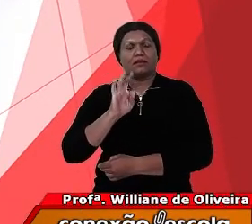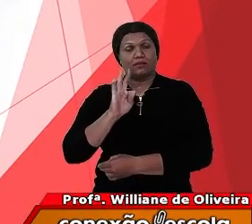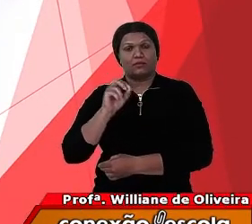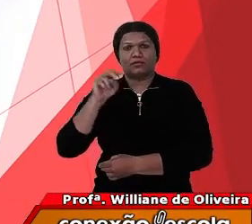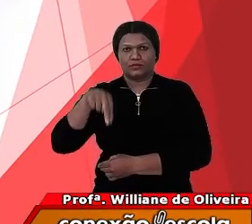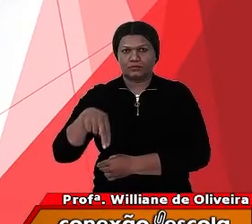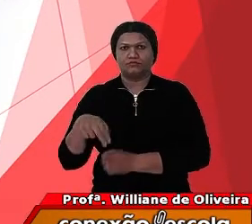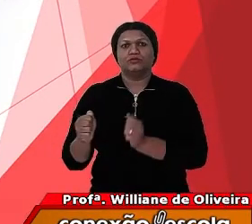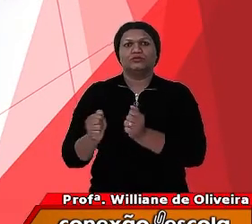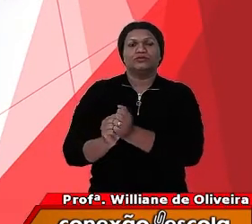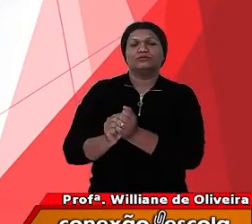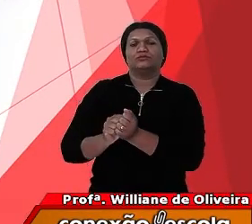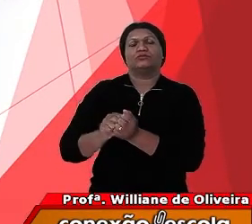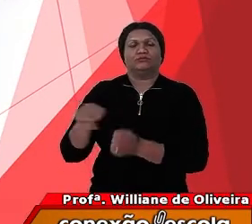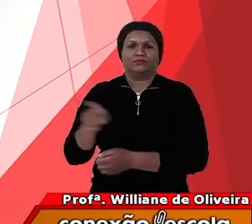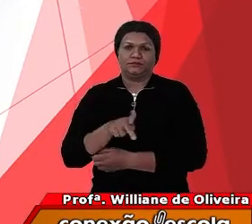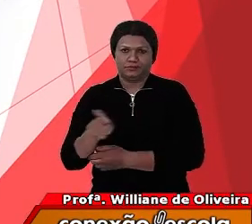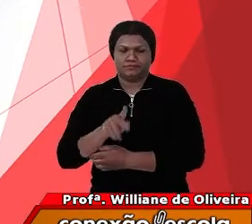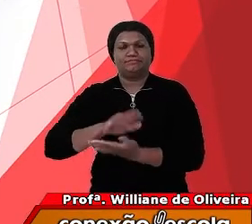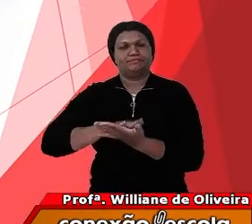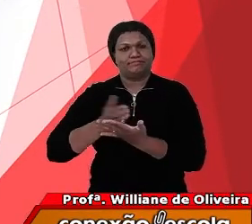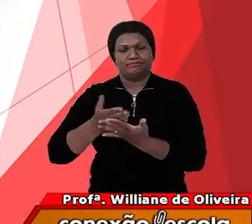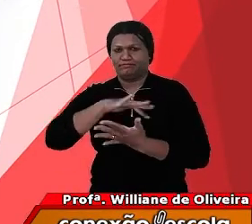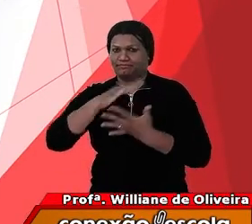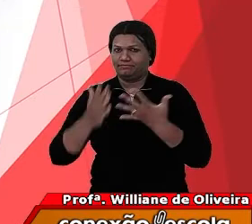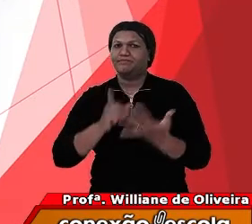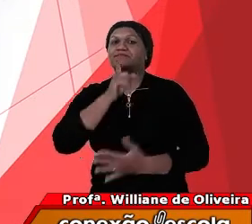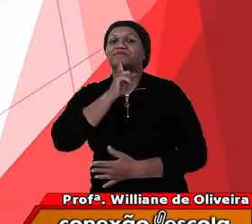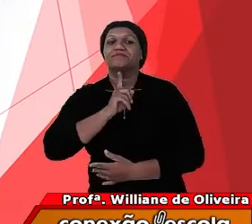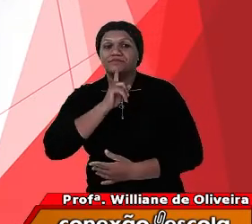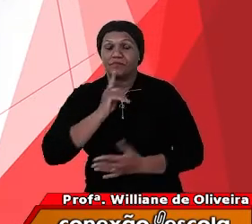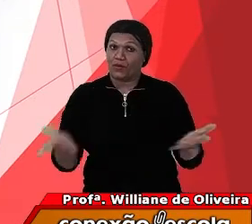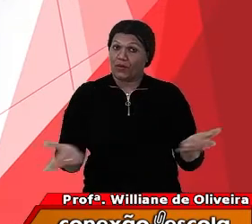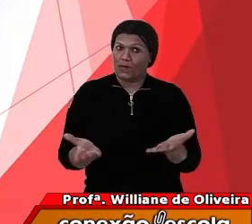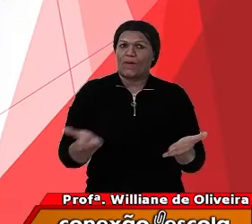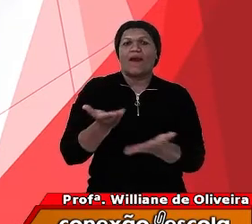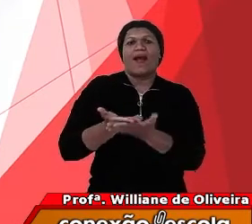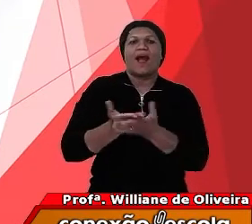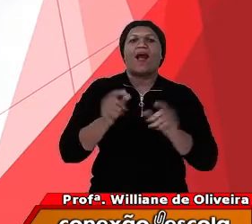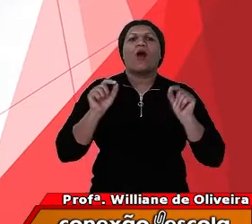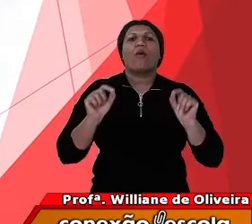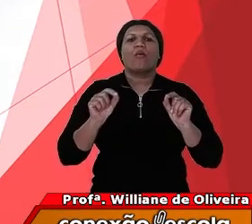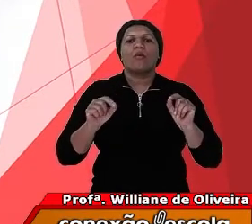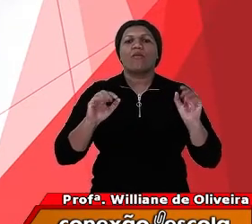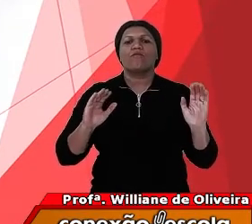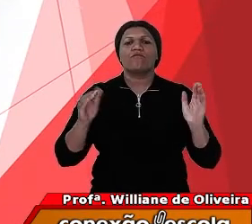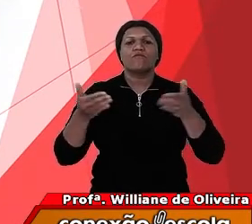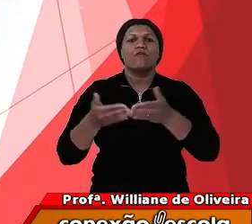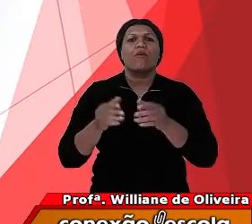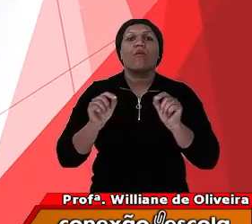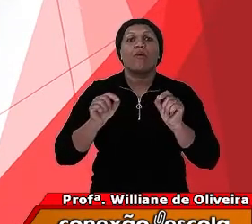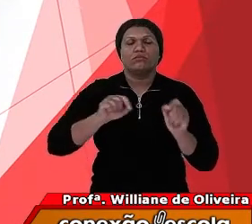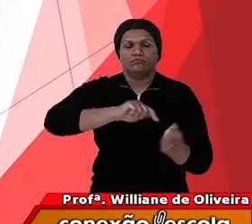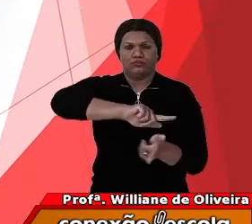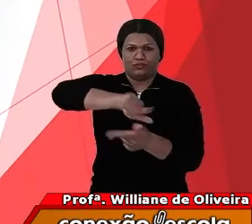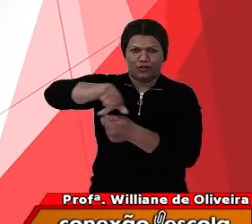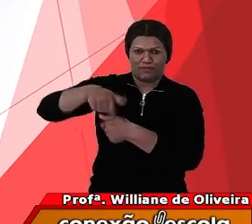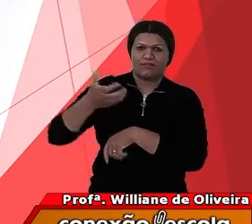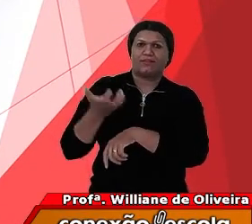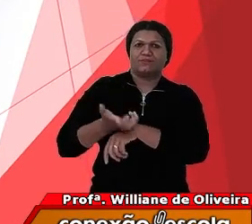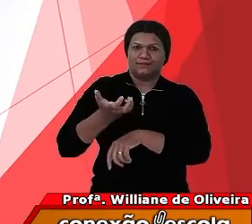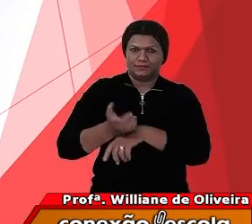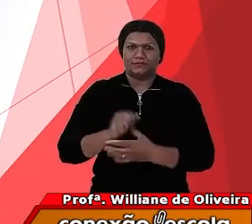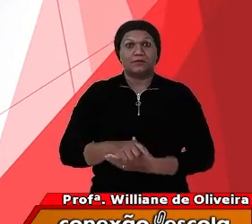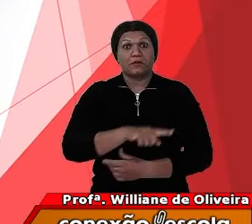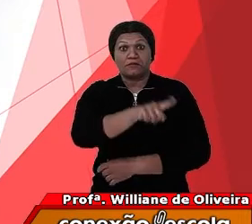na língua de sinais professora Williane a nossa aula de hoje é de geografia para